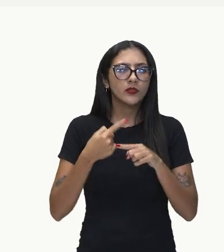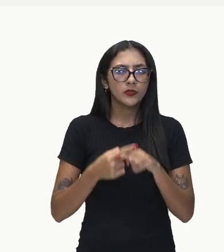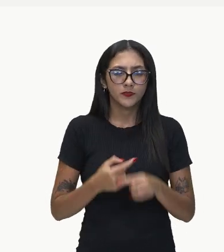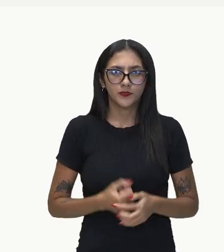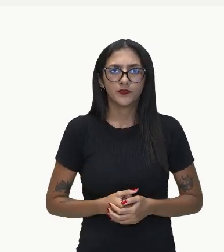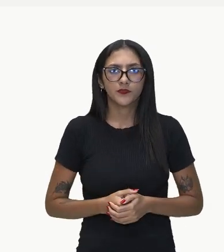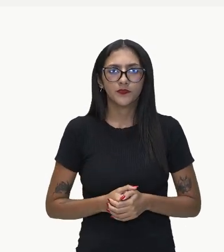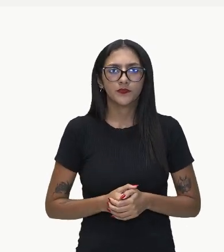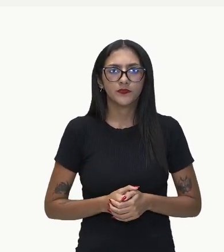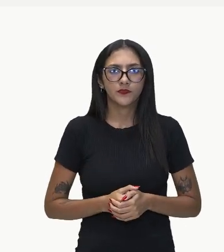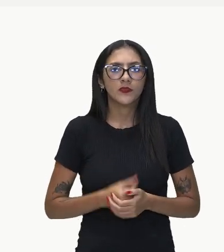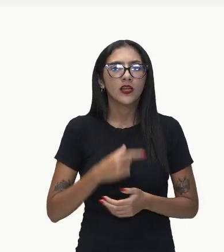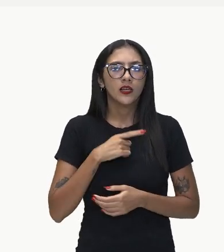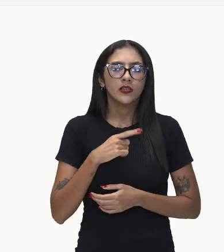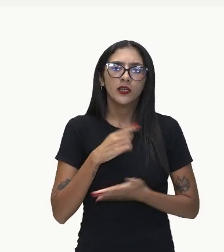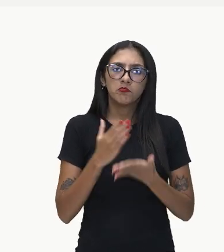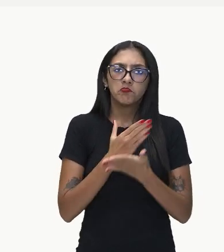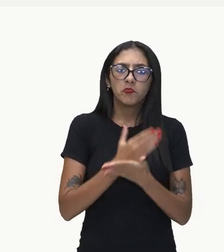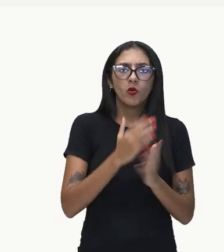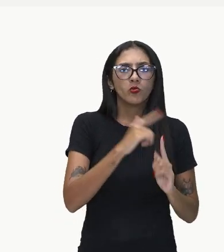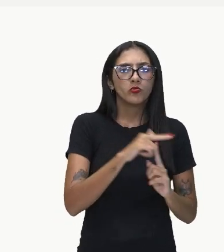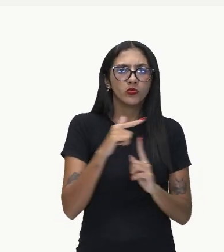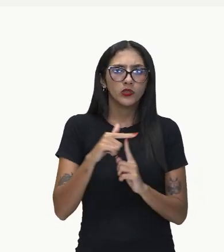existem cetonas